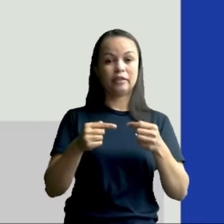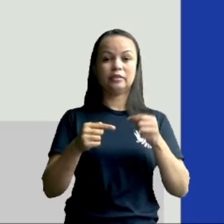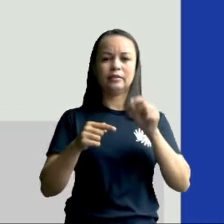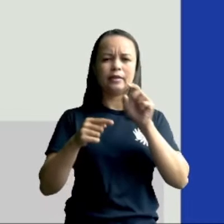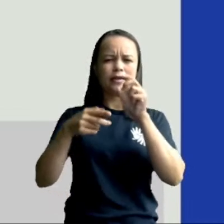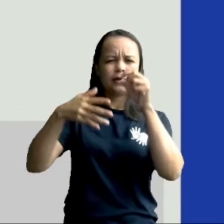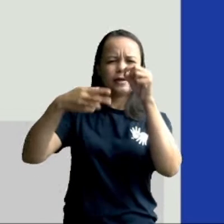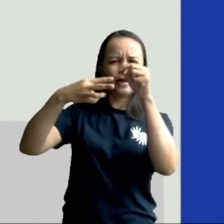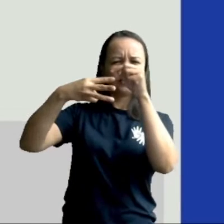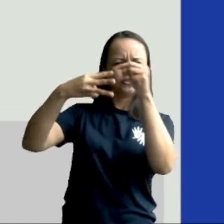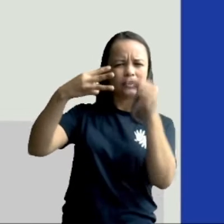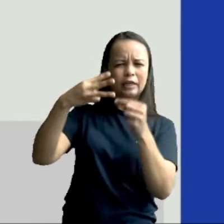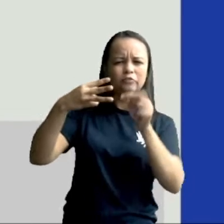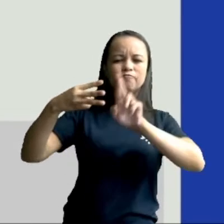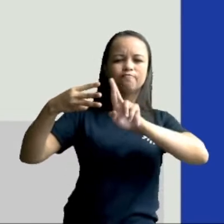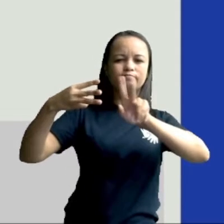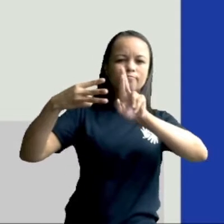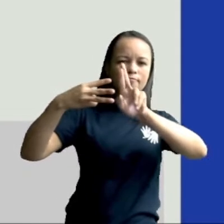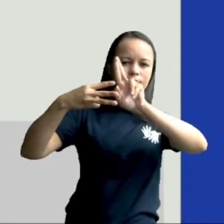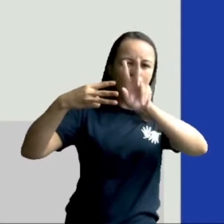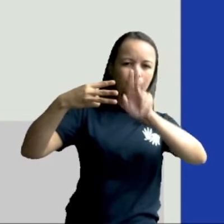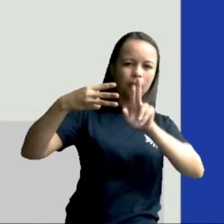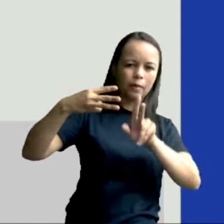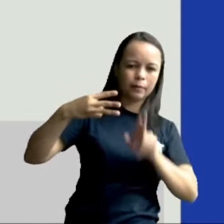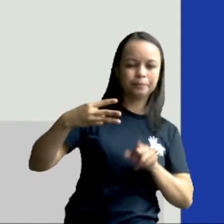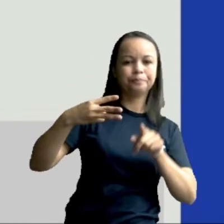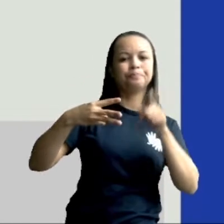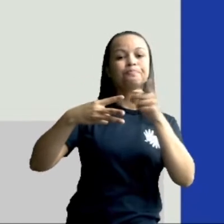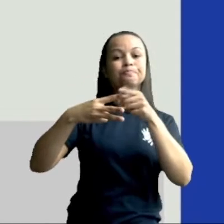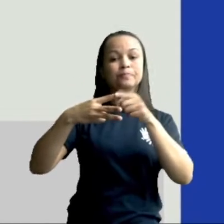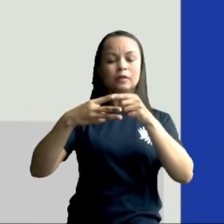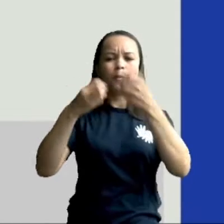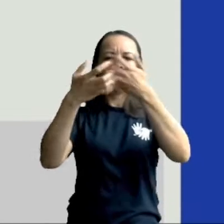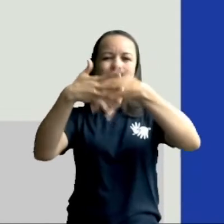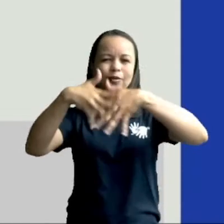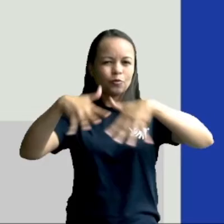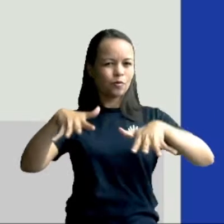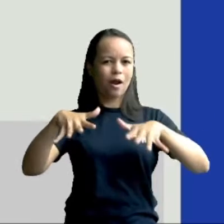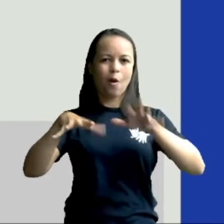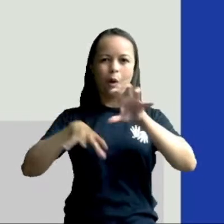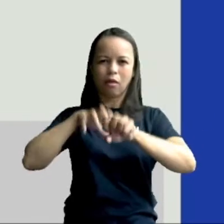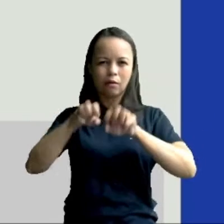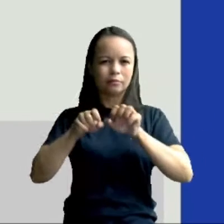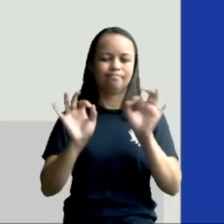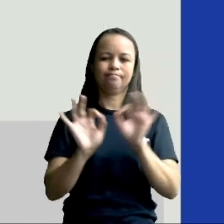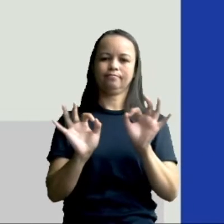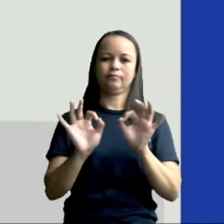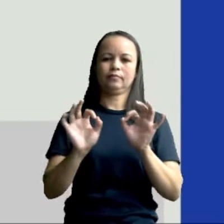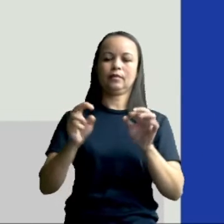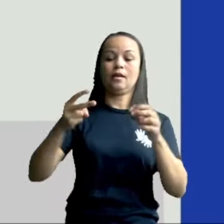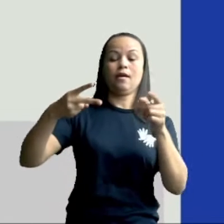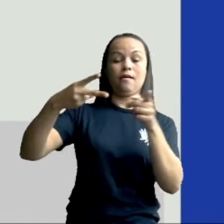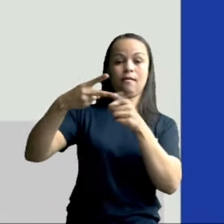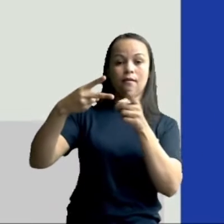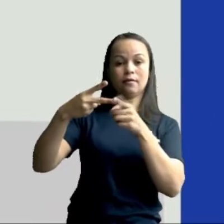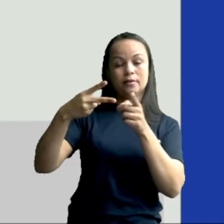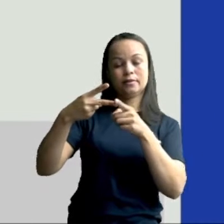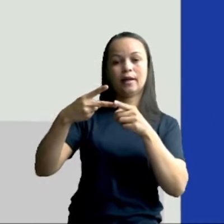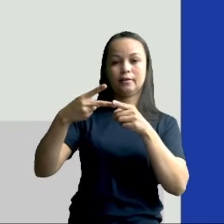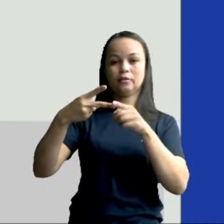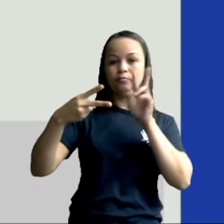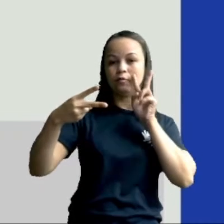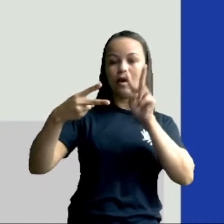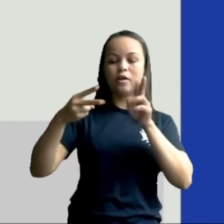de uma forma, certo? No meio natural não está vendo exploração, mas na sala de estar a gente já